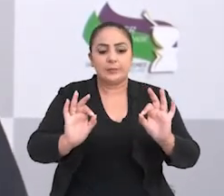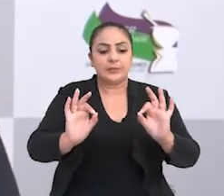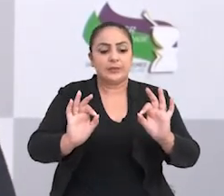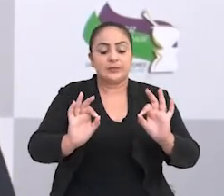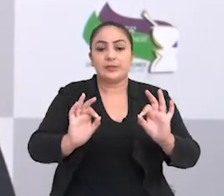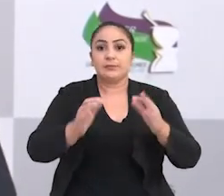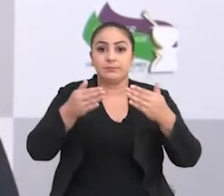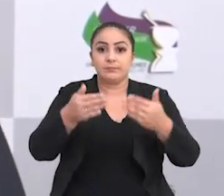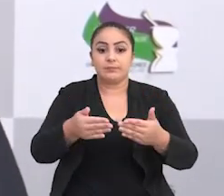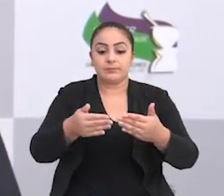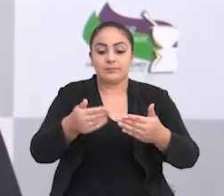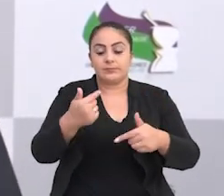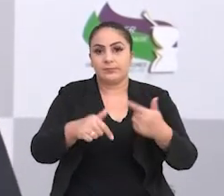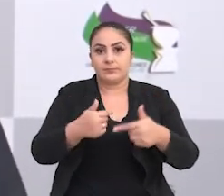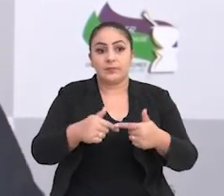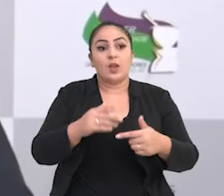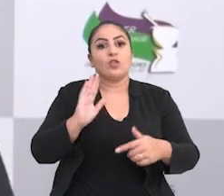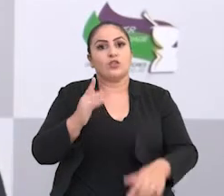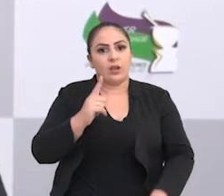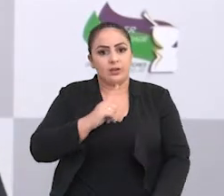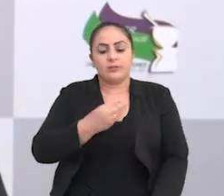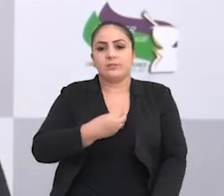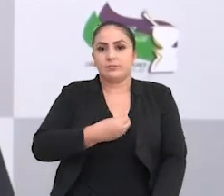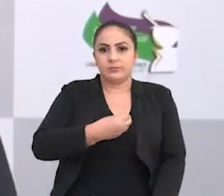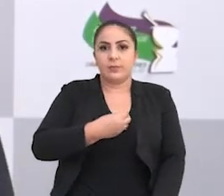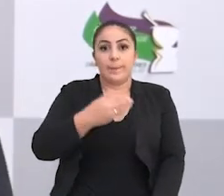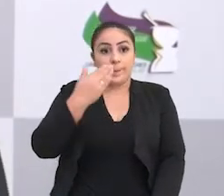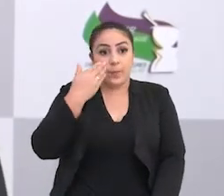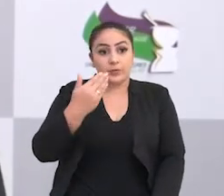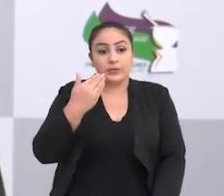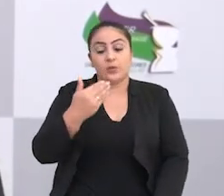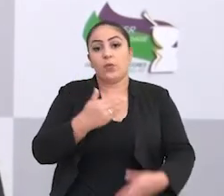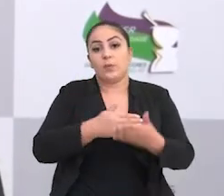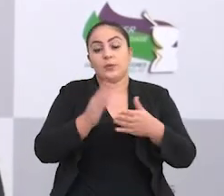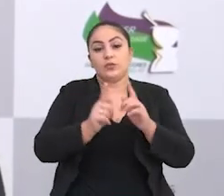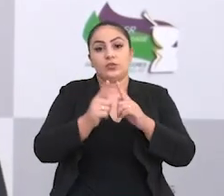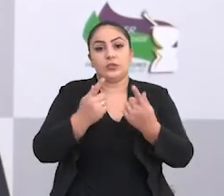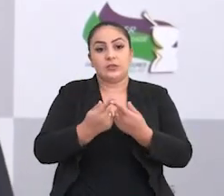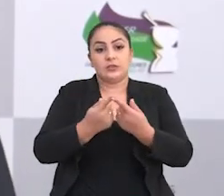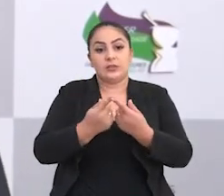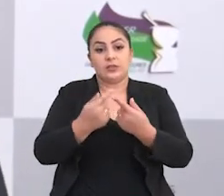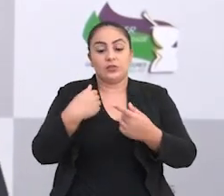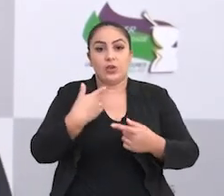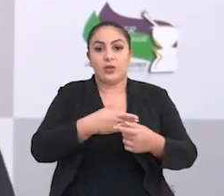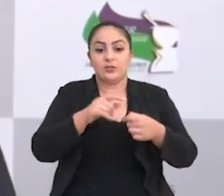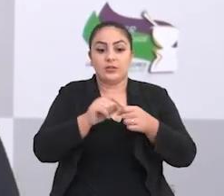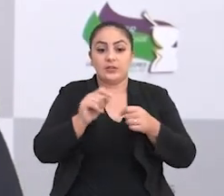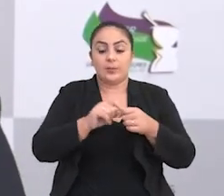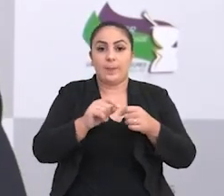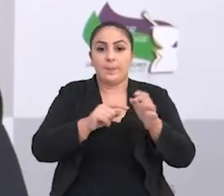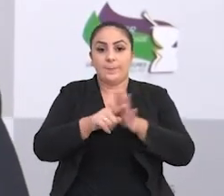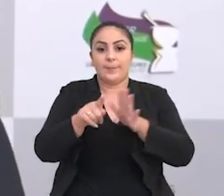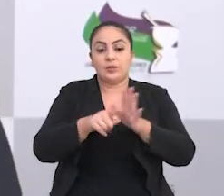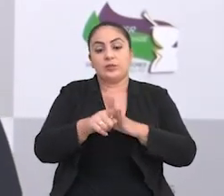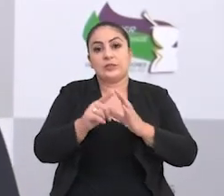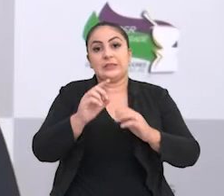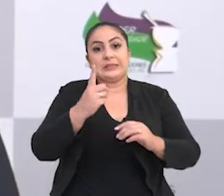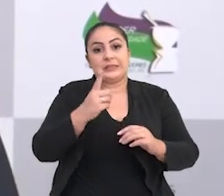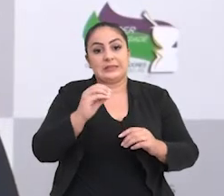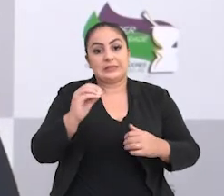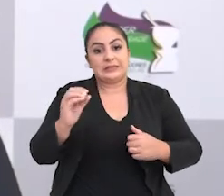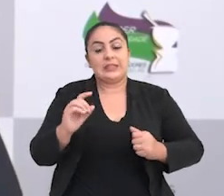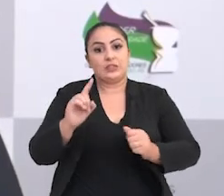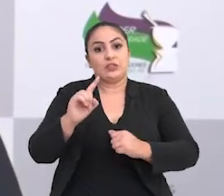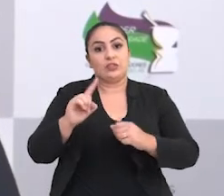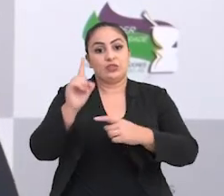humilde, dedicado, empenhado, que já vem demonstrando já nesse seu início de mandato aí. Daí eu fiz uma explanação dos 100 dias